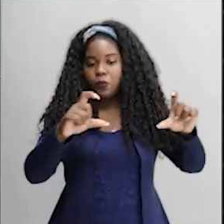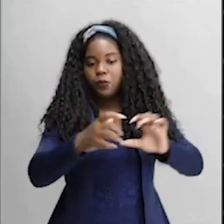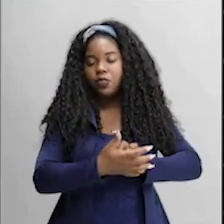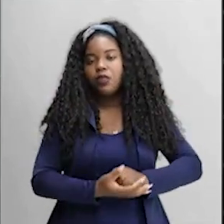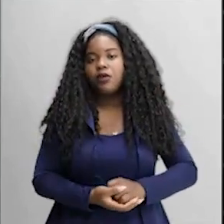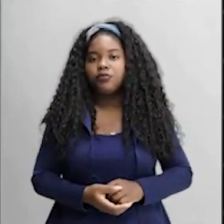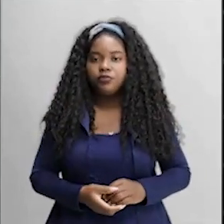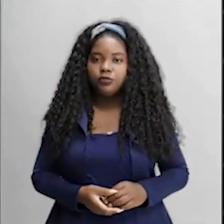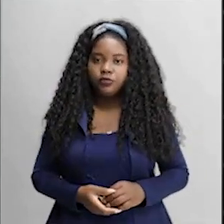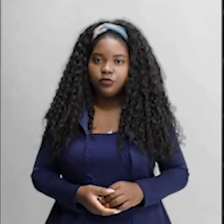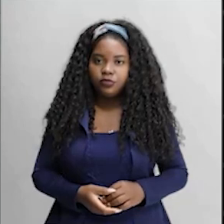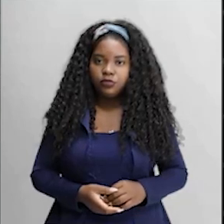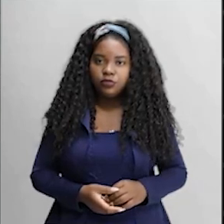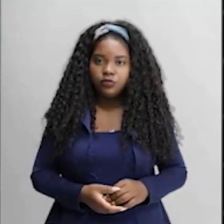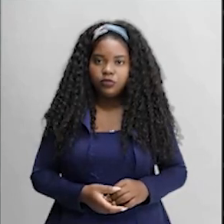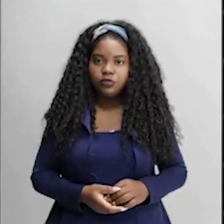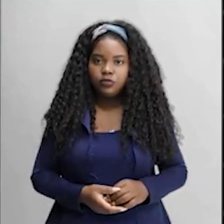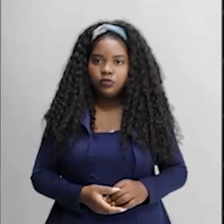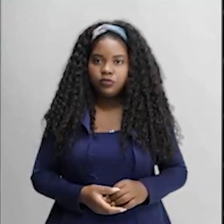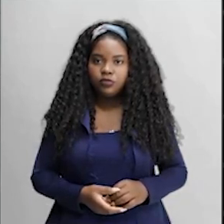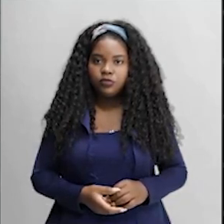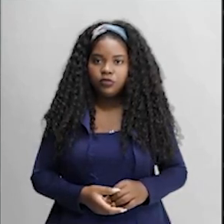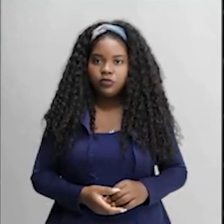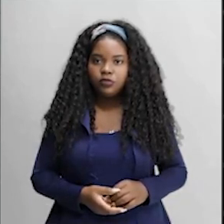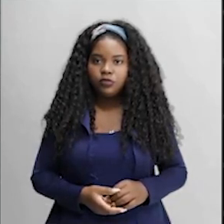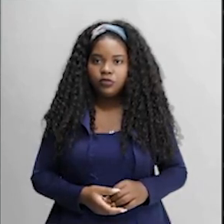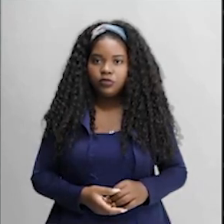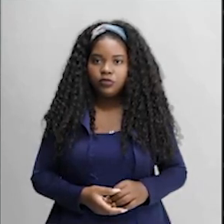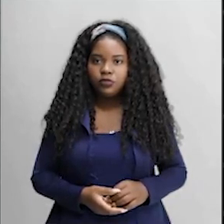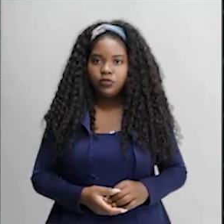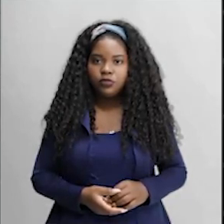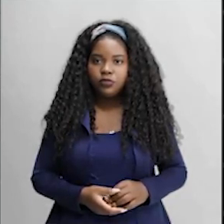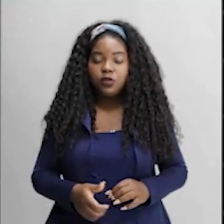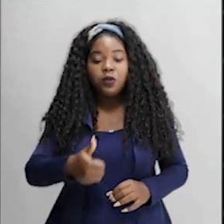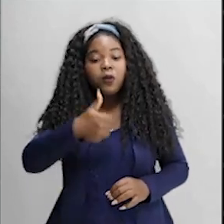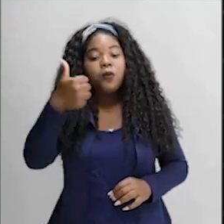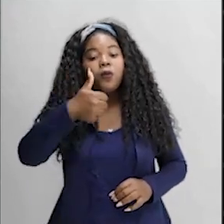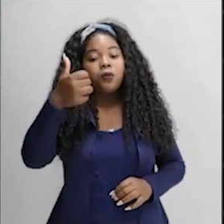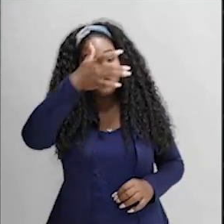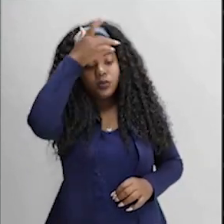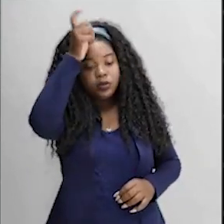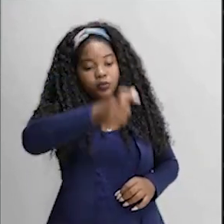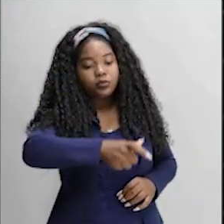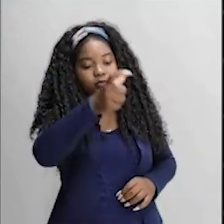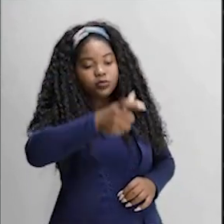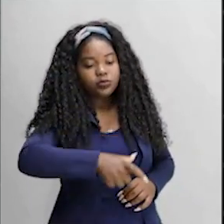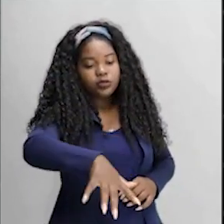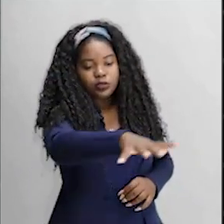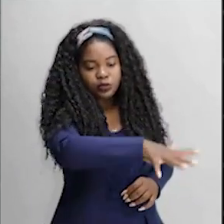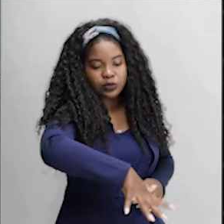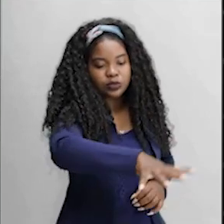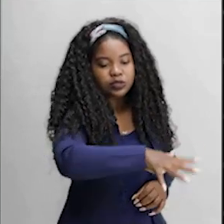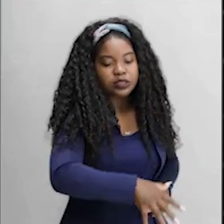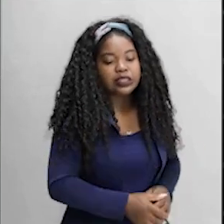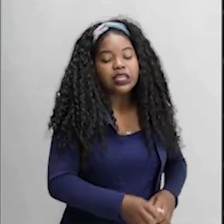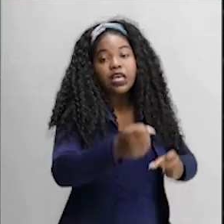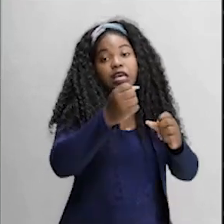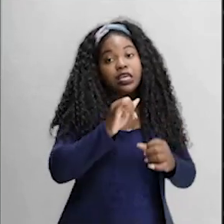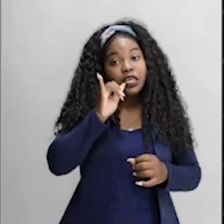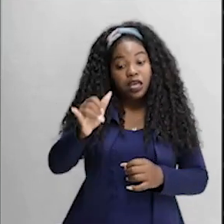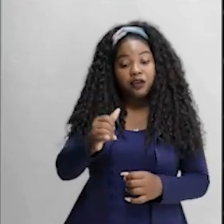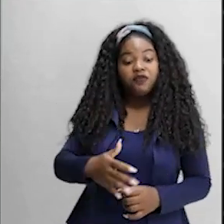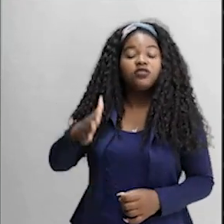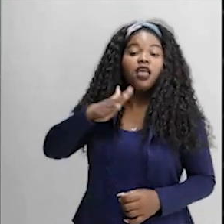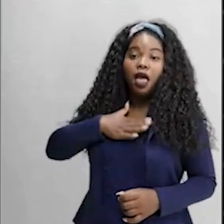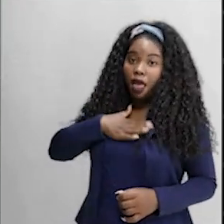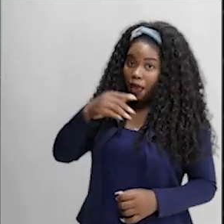vários livros mesmo. O primeiro que cercou um pedaço de terra e disse, isso é meu, criou a propriedade privada,